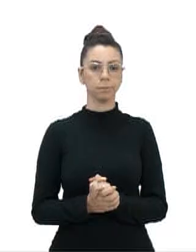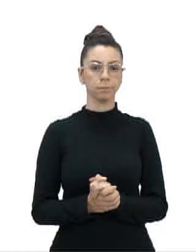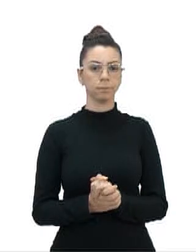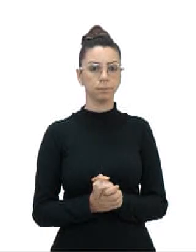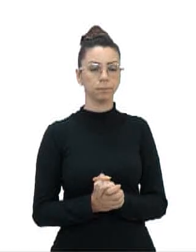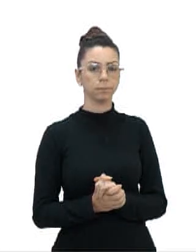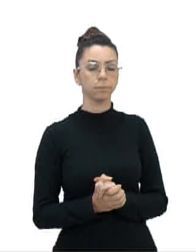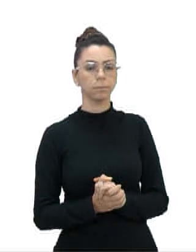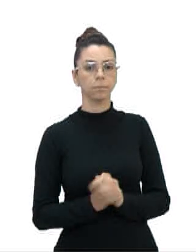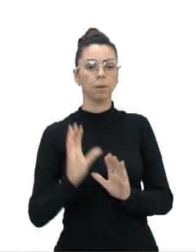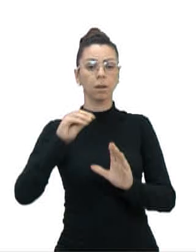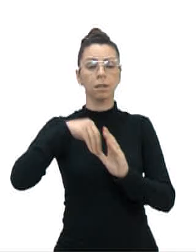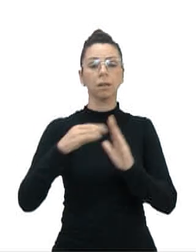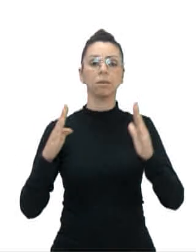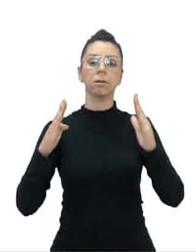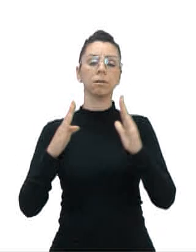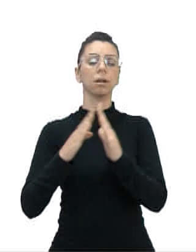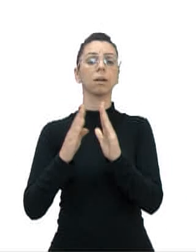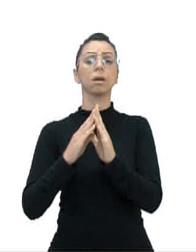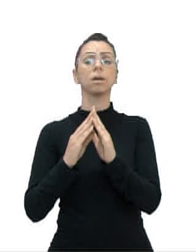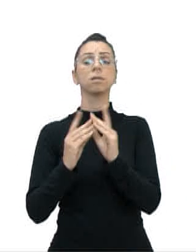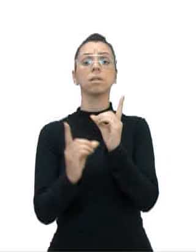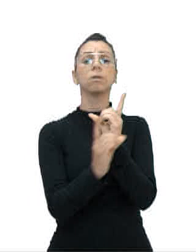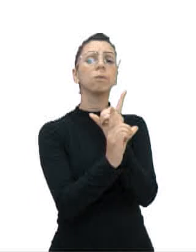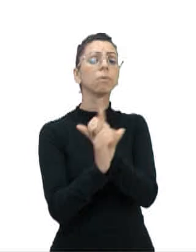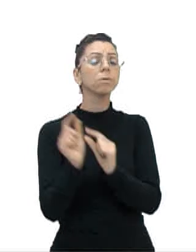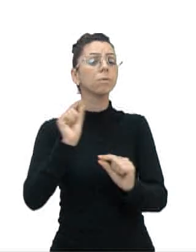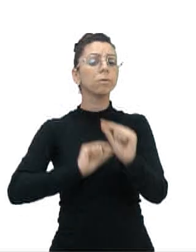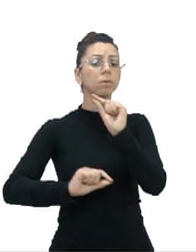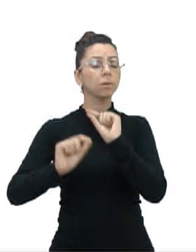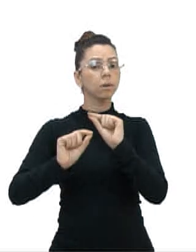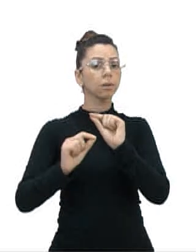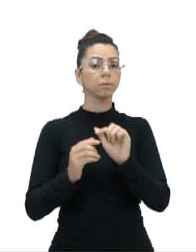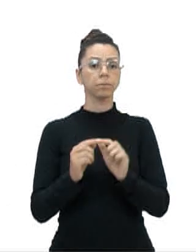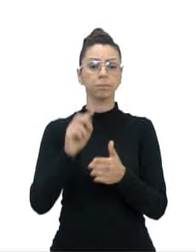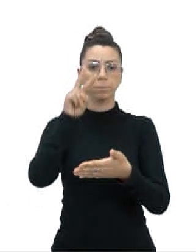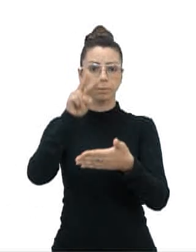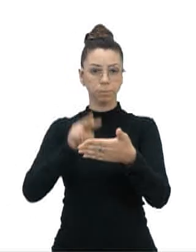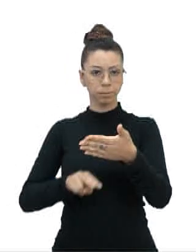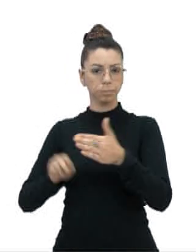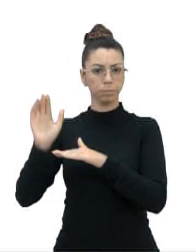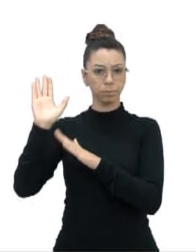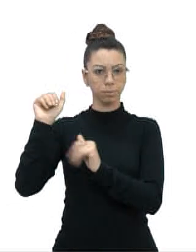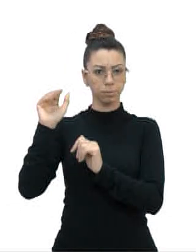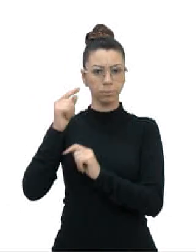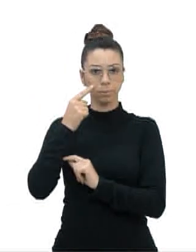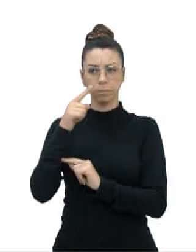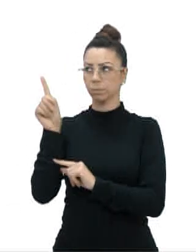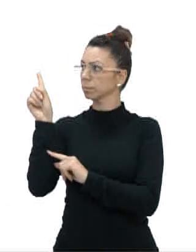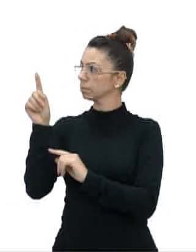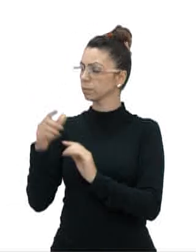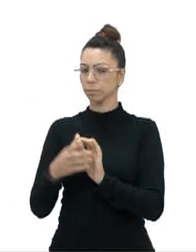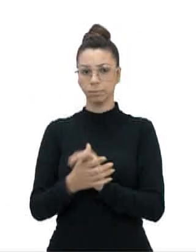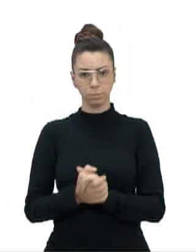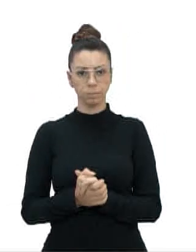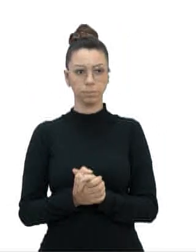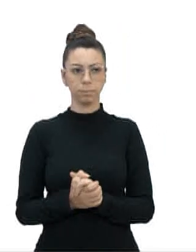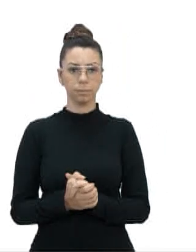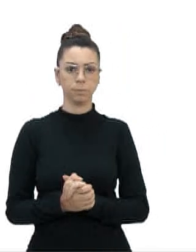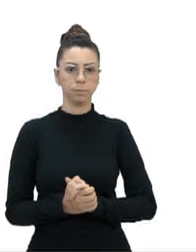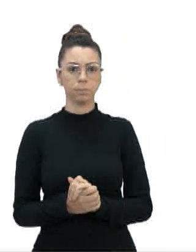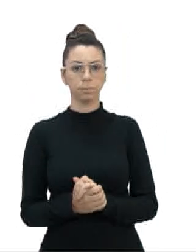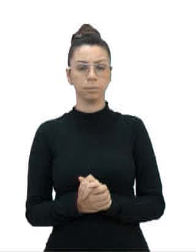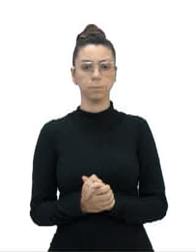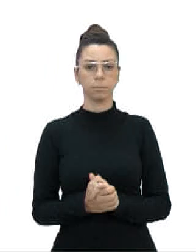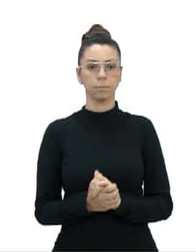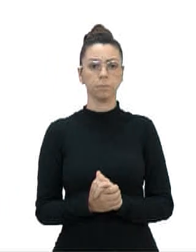encontrar? Uma cama, um ropero, um armário, ¿sí? Uma mesilla de noche, o criado mudo pode